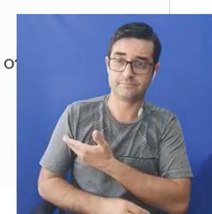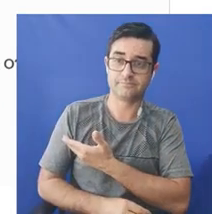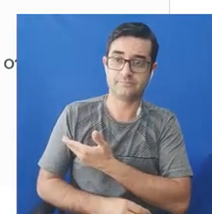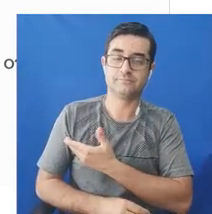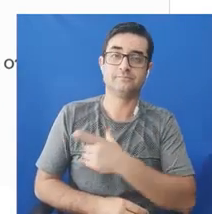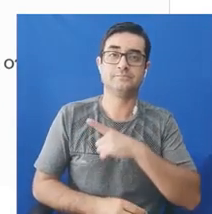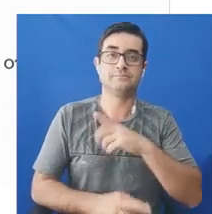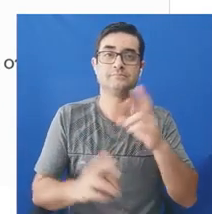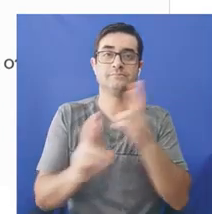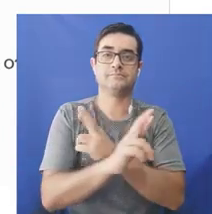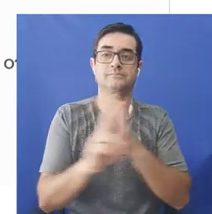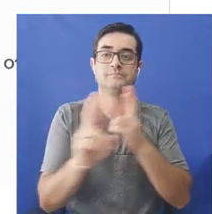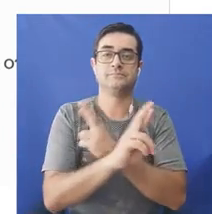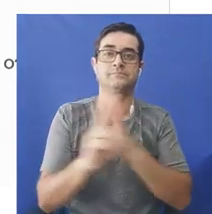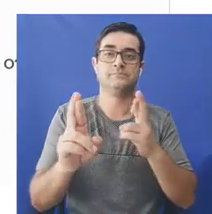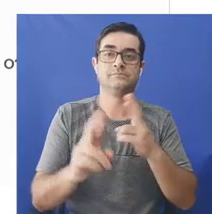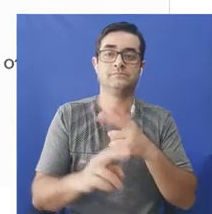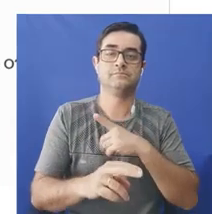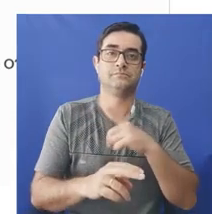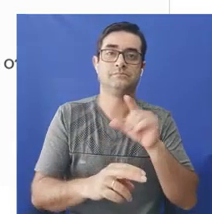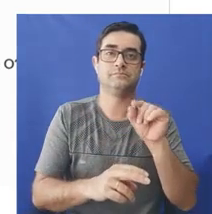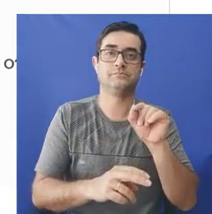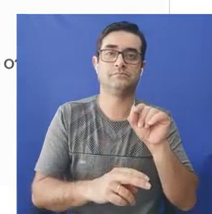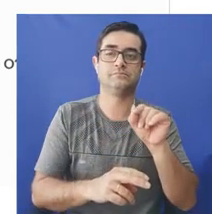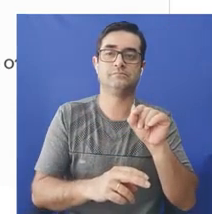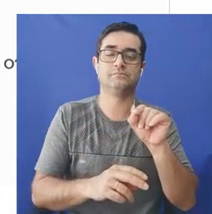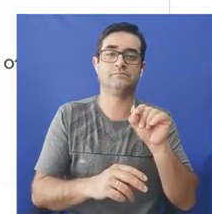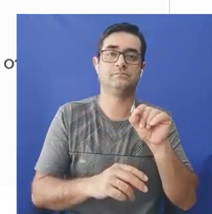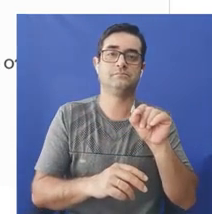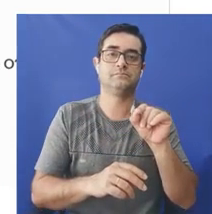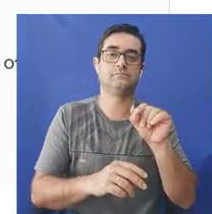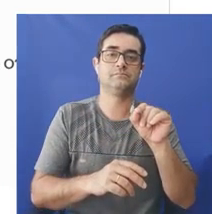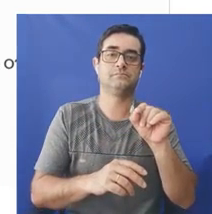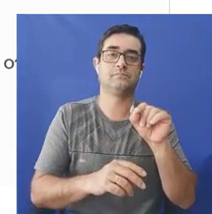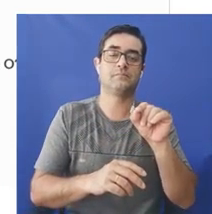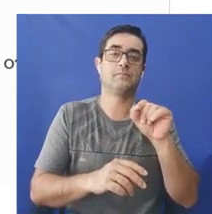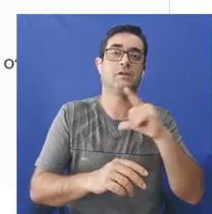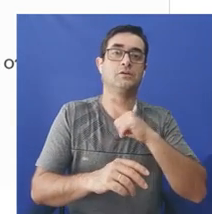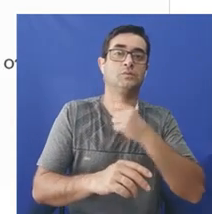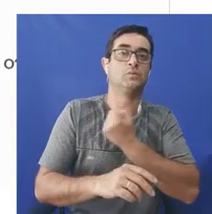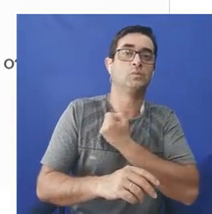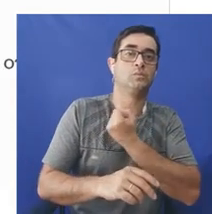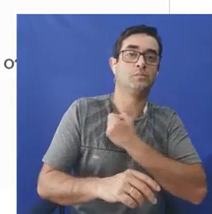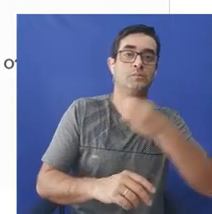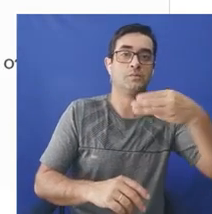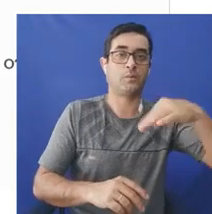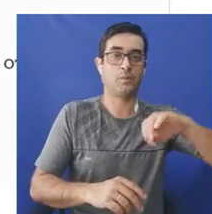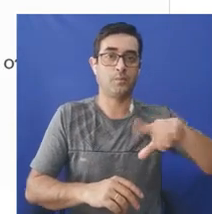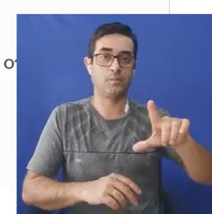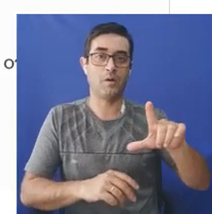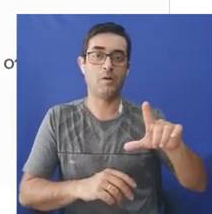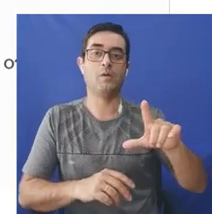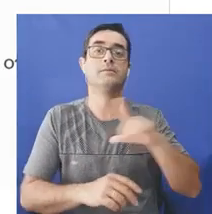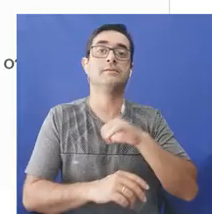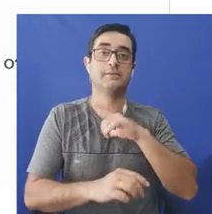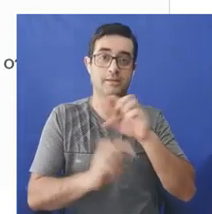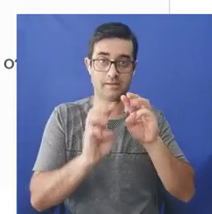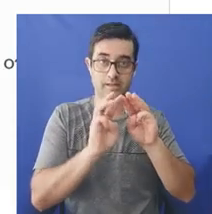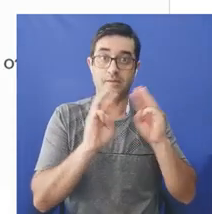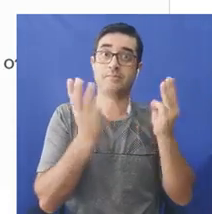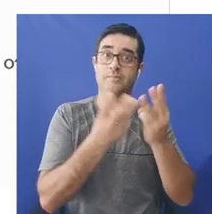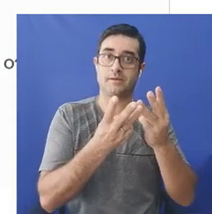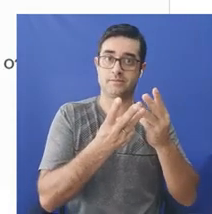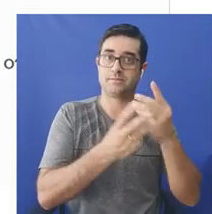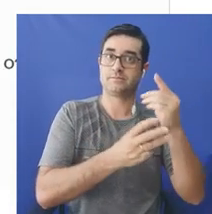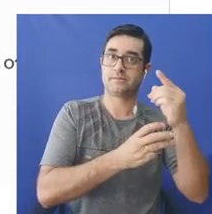A relação que eu vou usar é assim, eu não preciso modificar que nem a de cima. Tenho o número de mols, tenho a massa